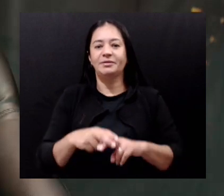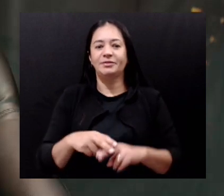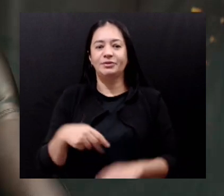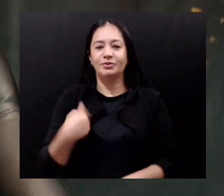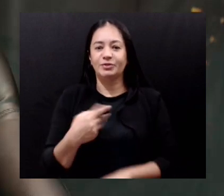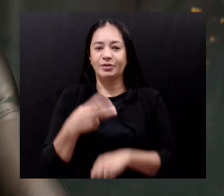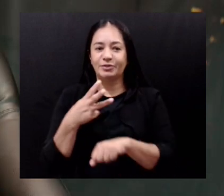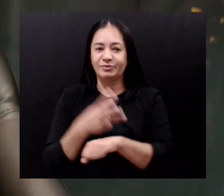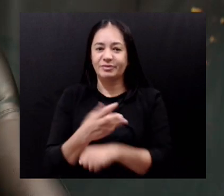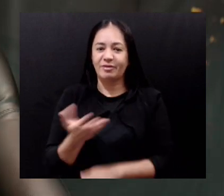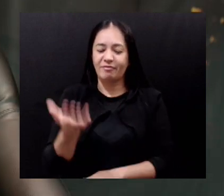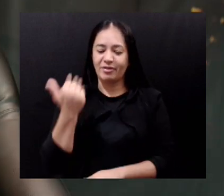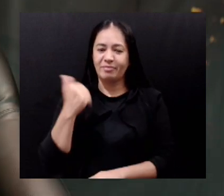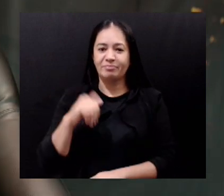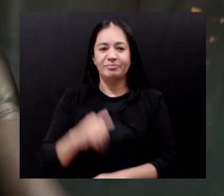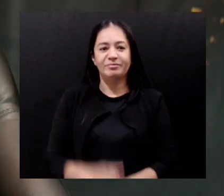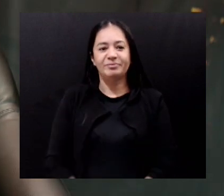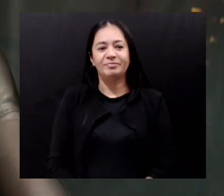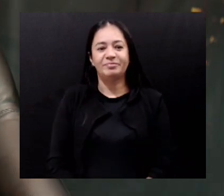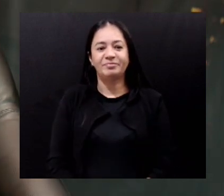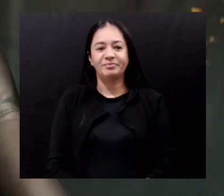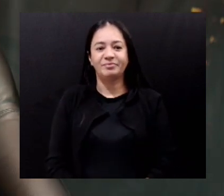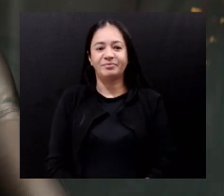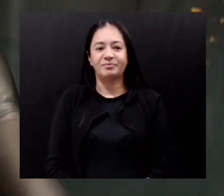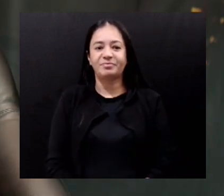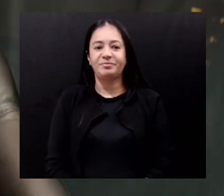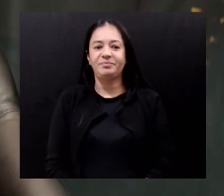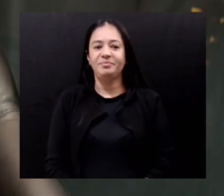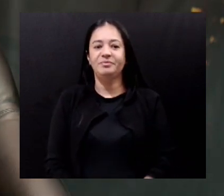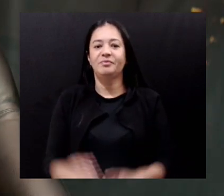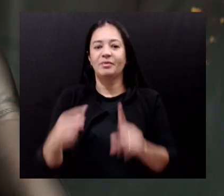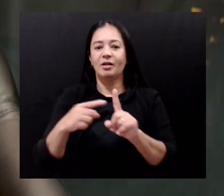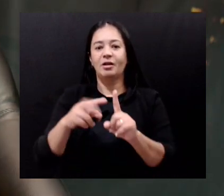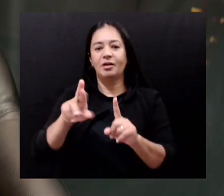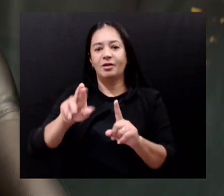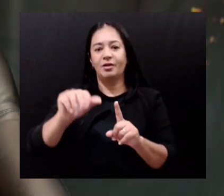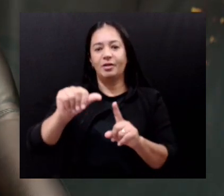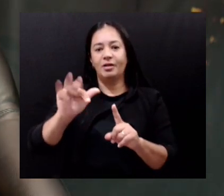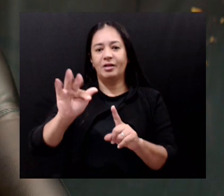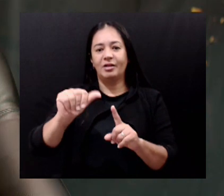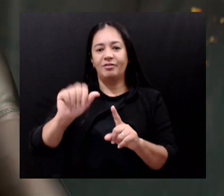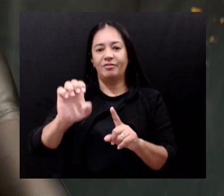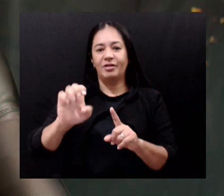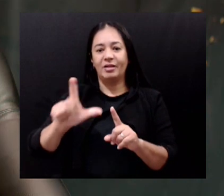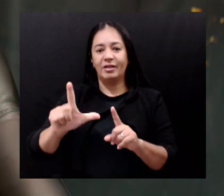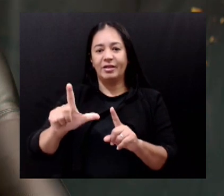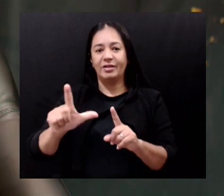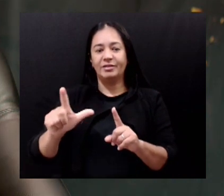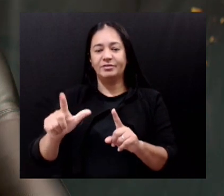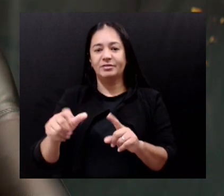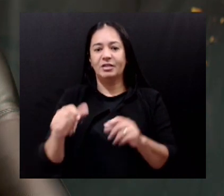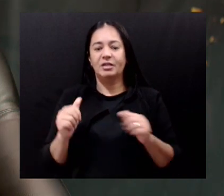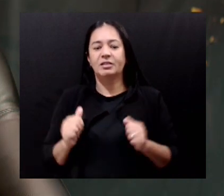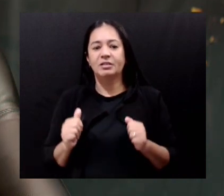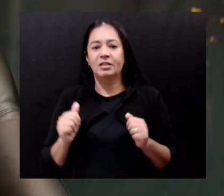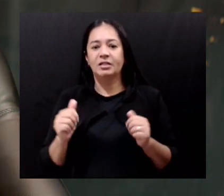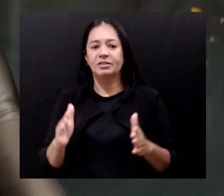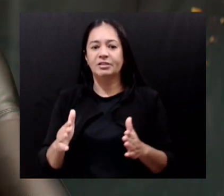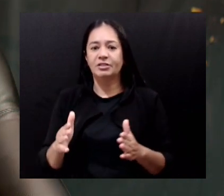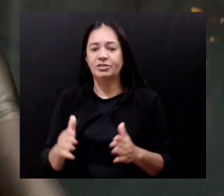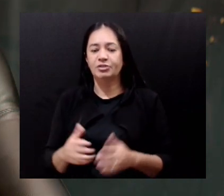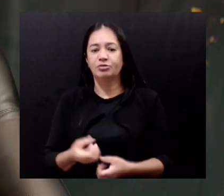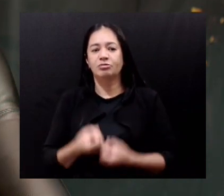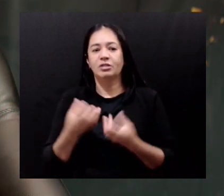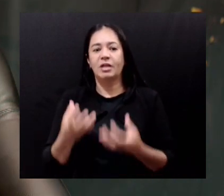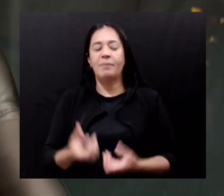Se tem mais, pode colocar na tela para a gente. O Rafael do Flamboyant: as ações e discursos do Trump nos Estados Unidos ainda